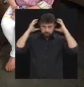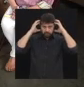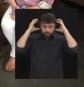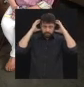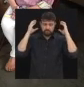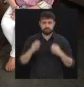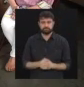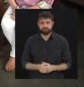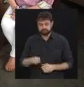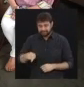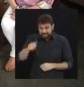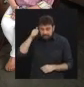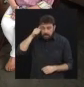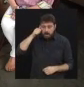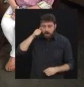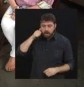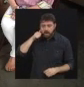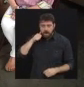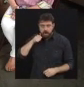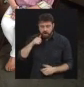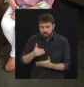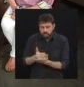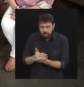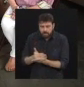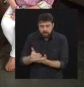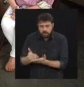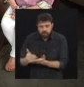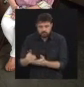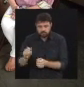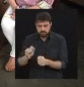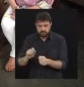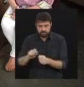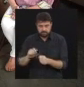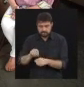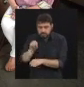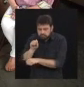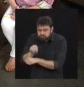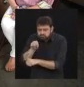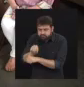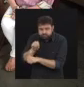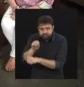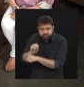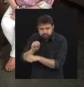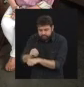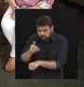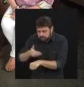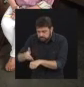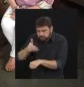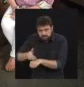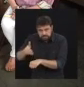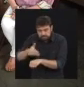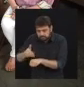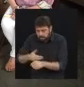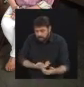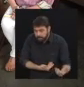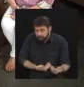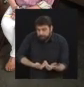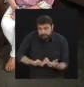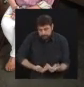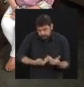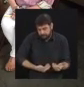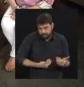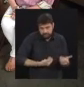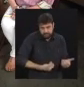fonoaudióloga, né? Então a Amanda, ela começou a fazer esses estímulos, né? Vamos falar, já desde